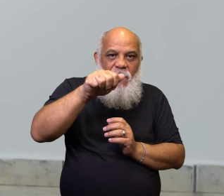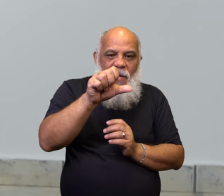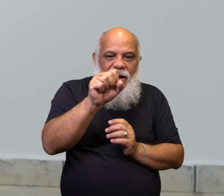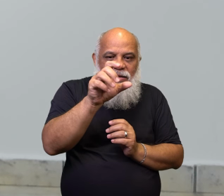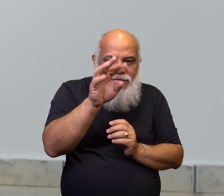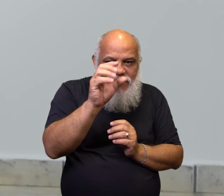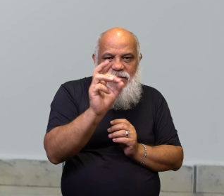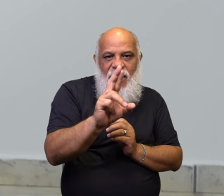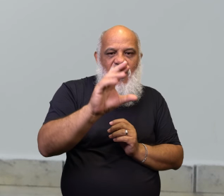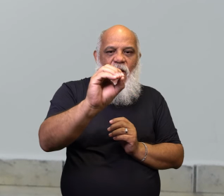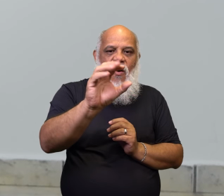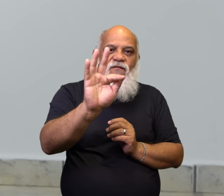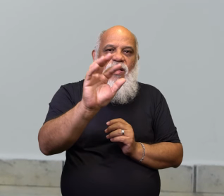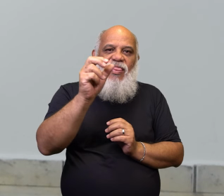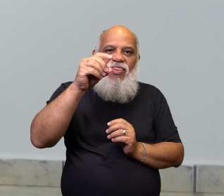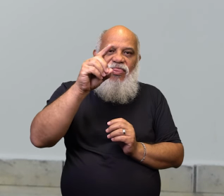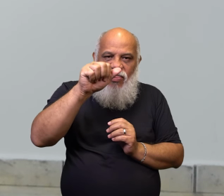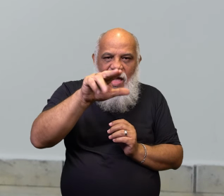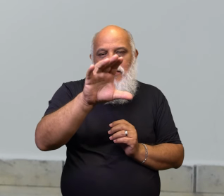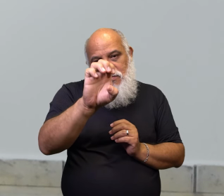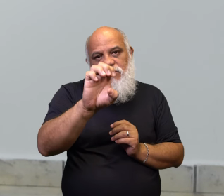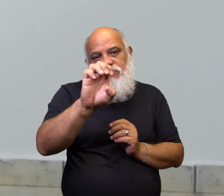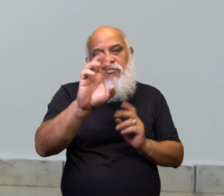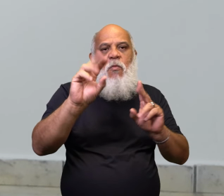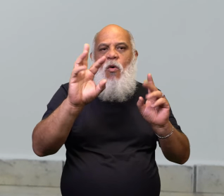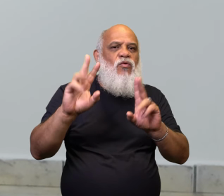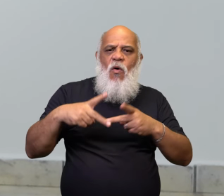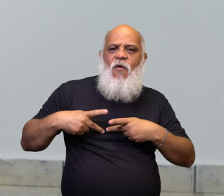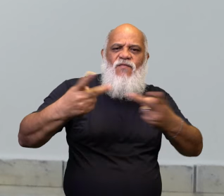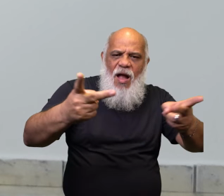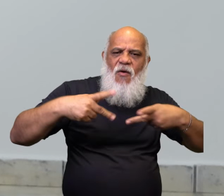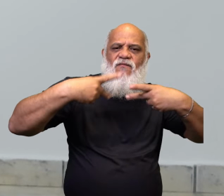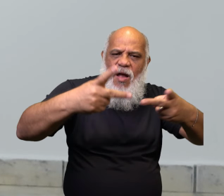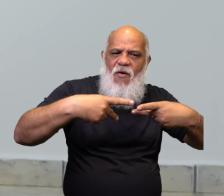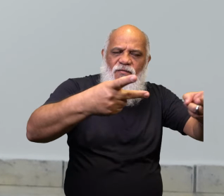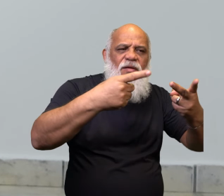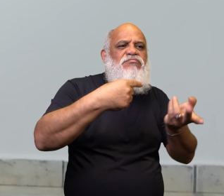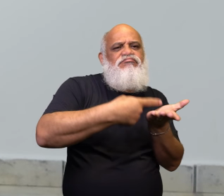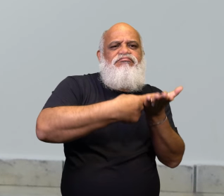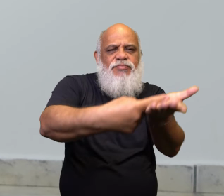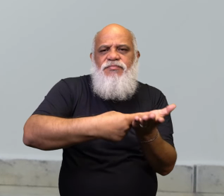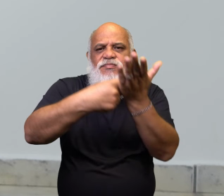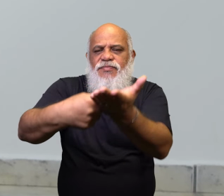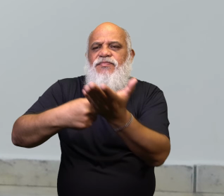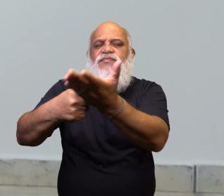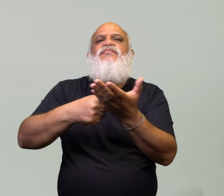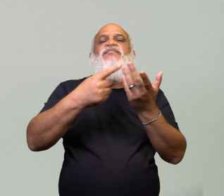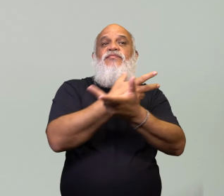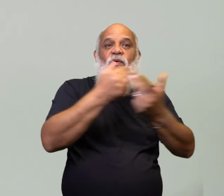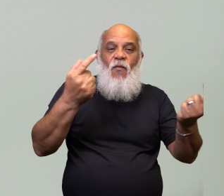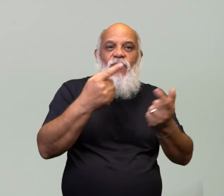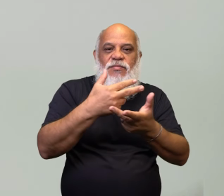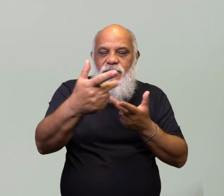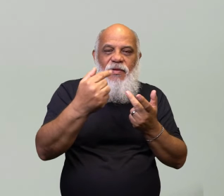a receber vários convites para nós sairmos para fazer apresentações. Olha quantas coisas eu fui tentando fazer.